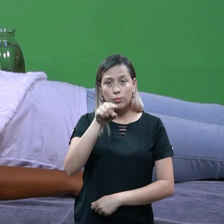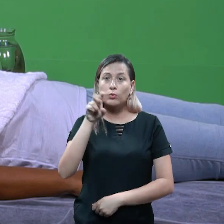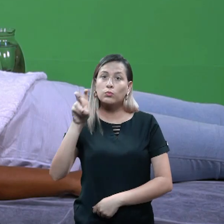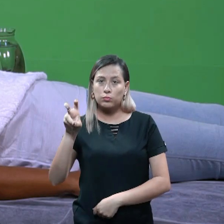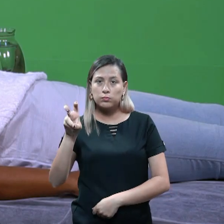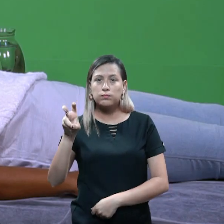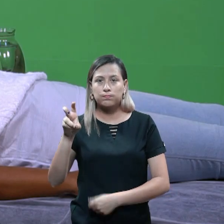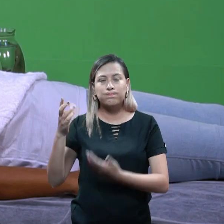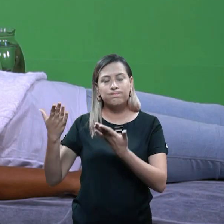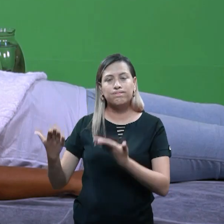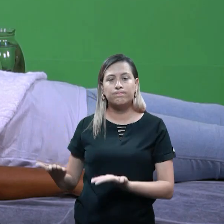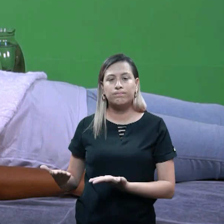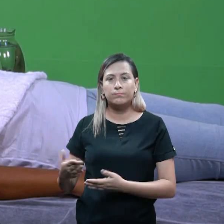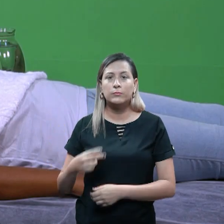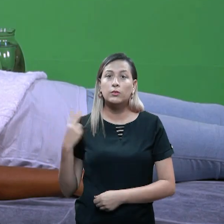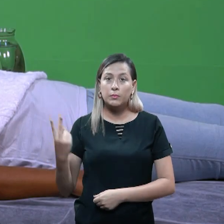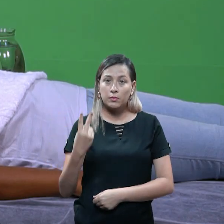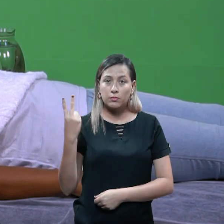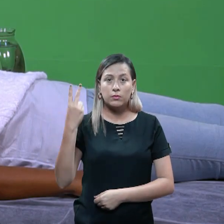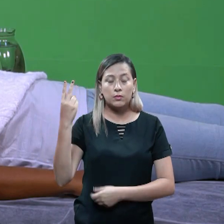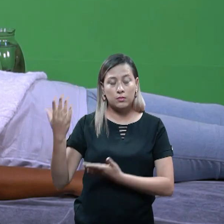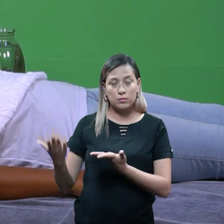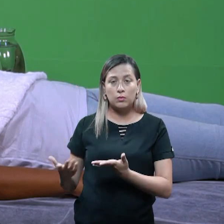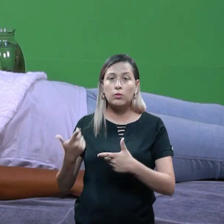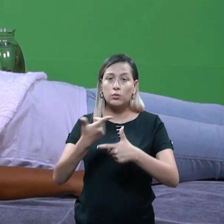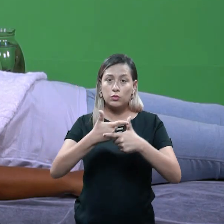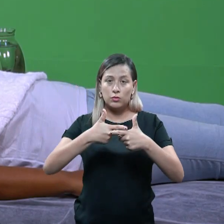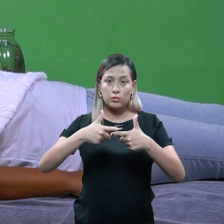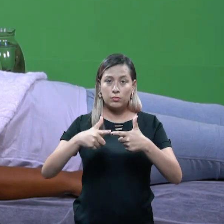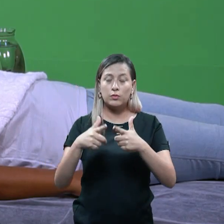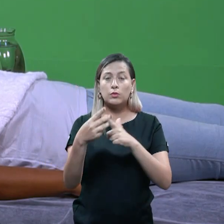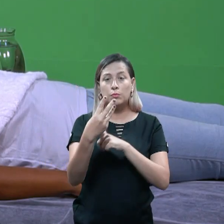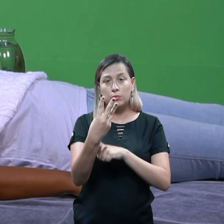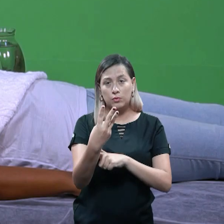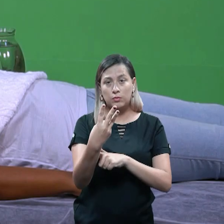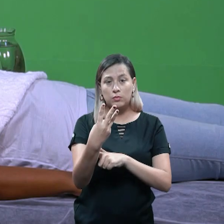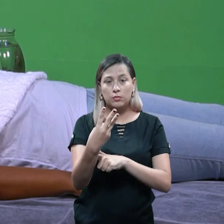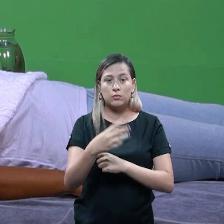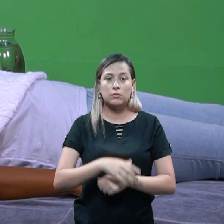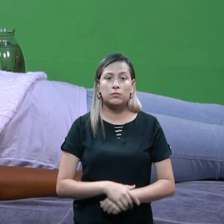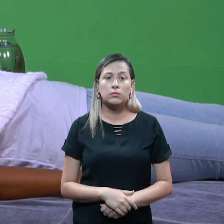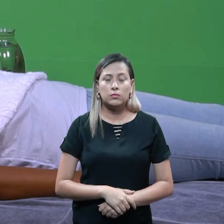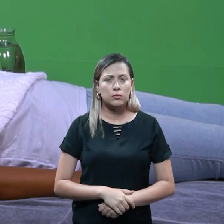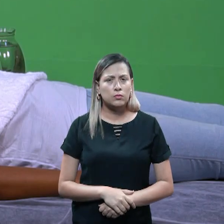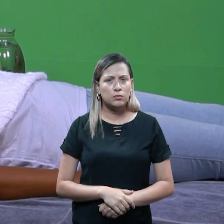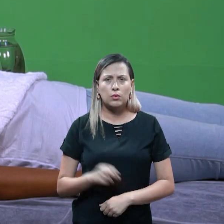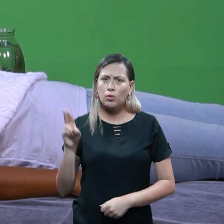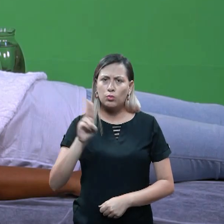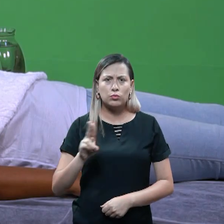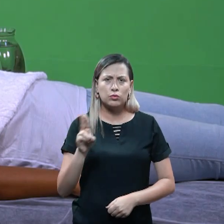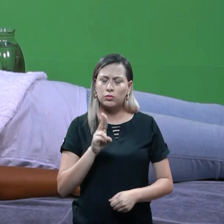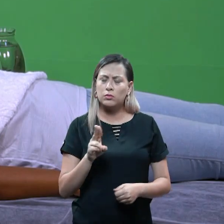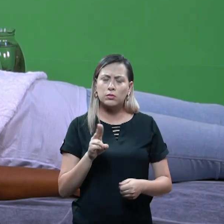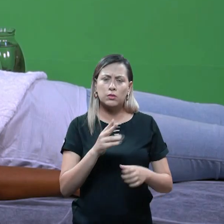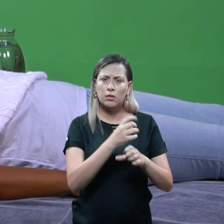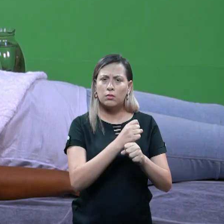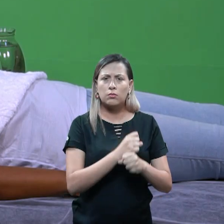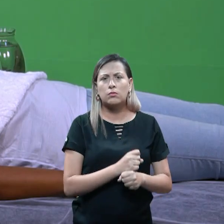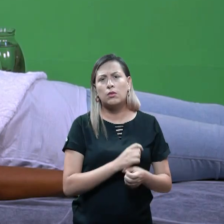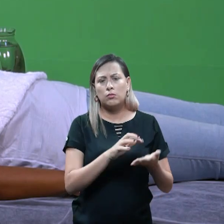5,5. Eu vou pegar esse valor, vou dividir por 3. É só ter uma calculadora,